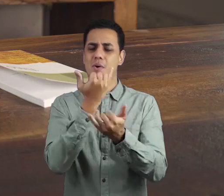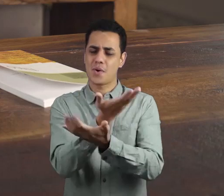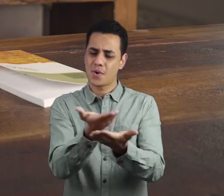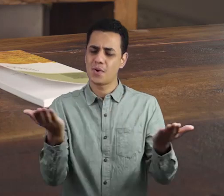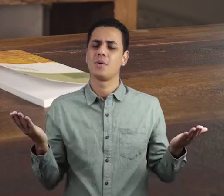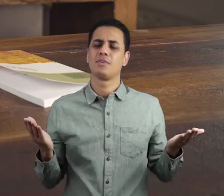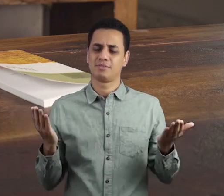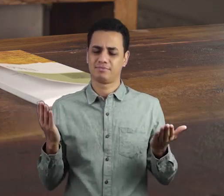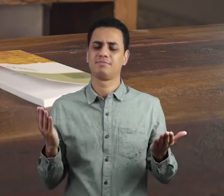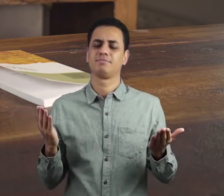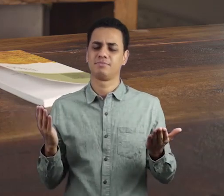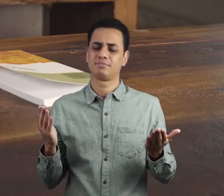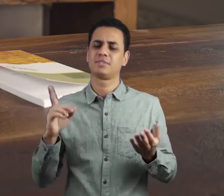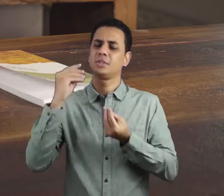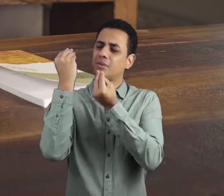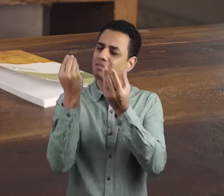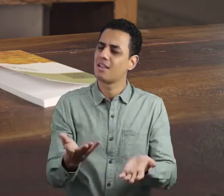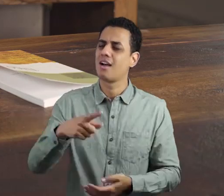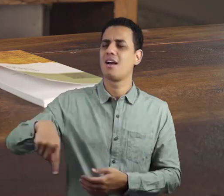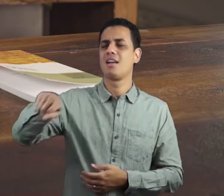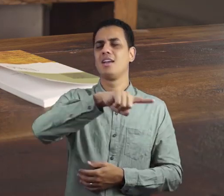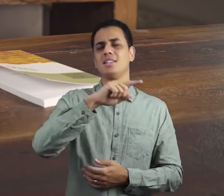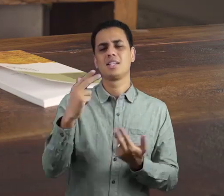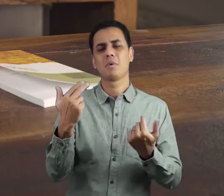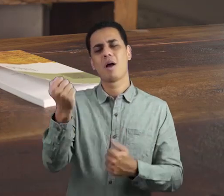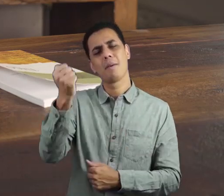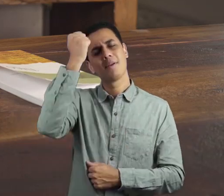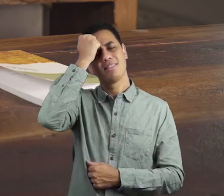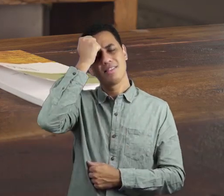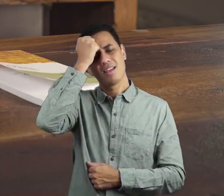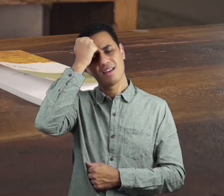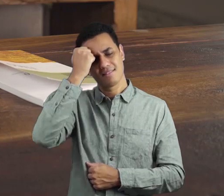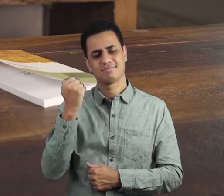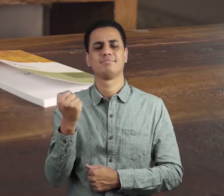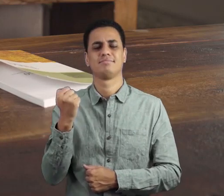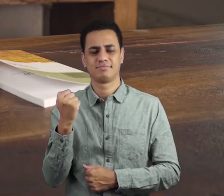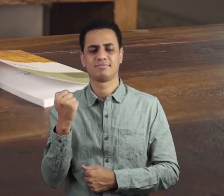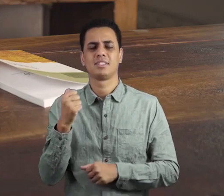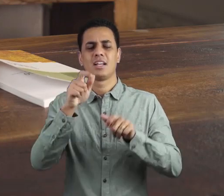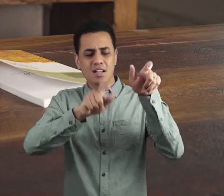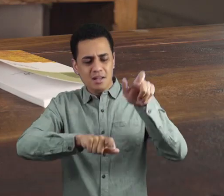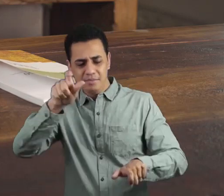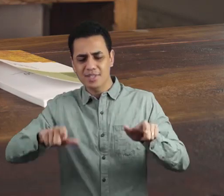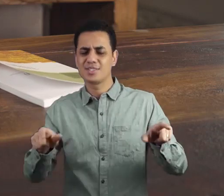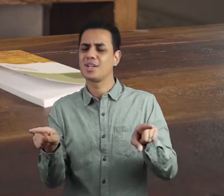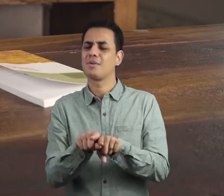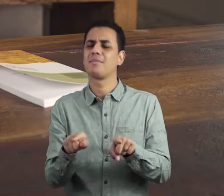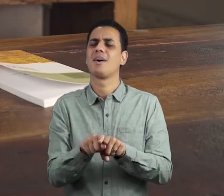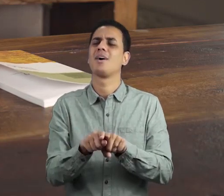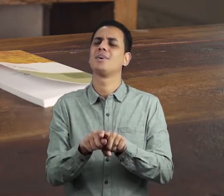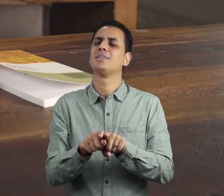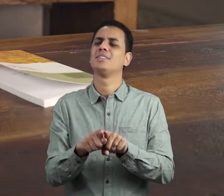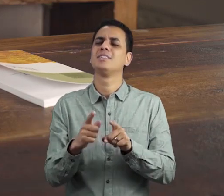para amar e abençoar pessoas, serem ricos em repartir, generosos. Pai, há aqueles que estão